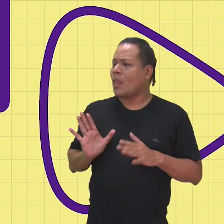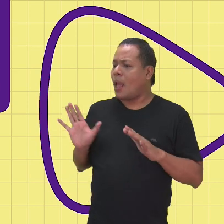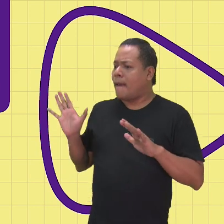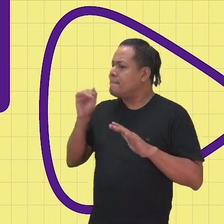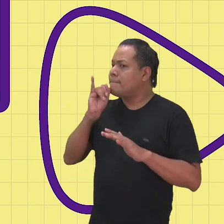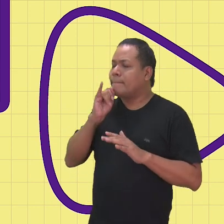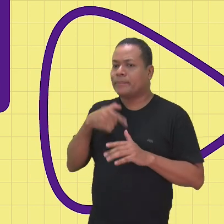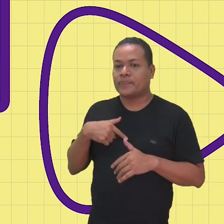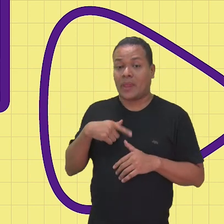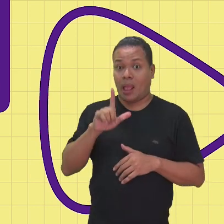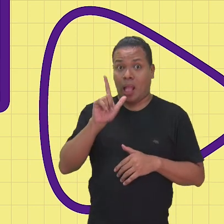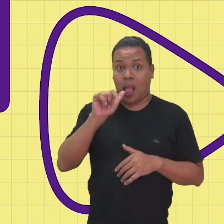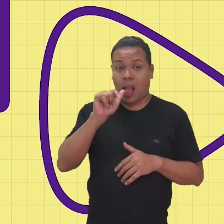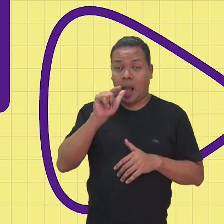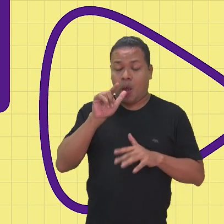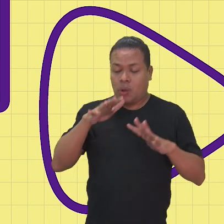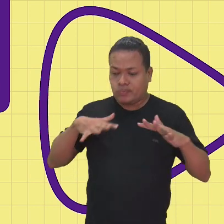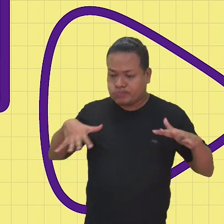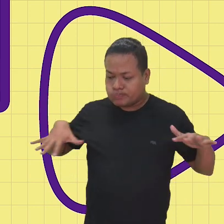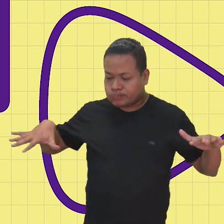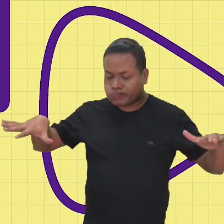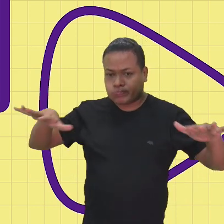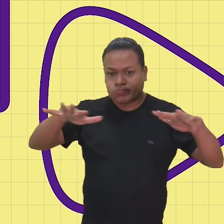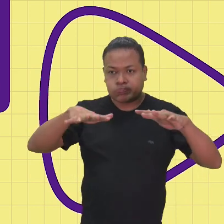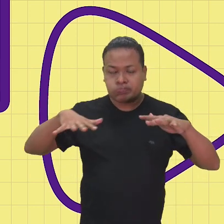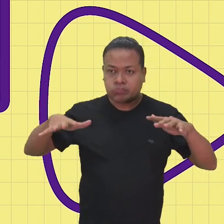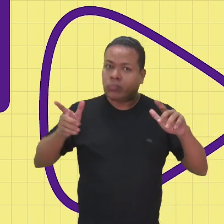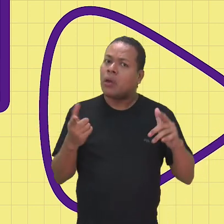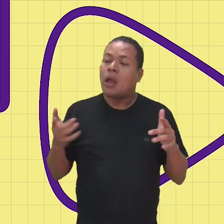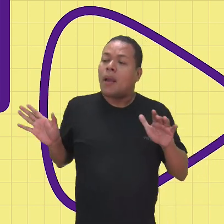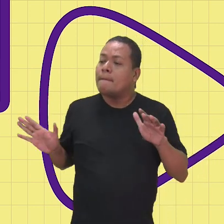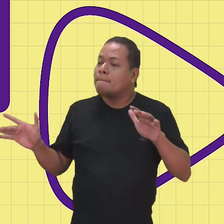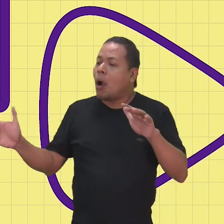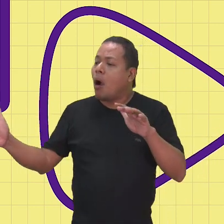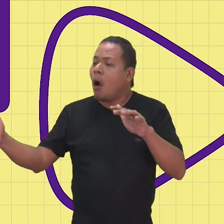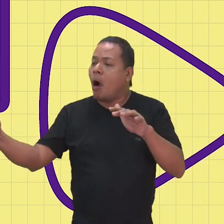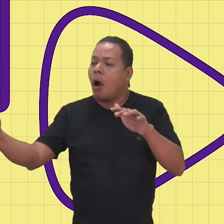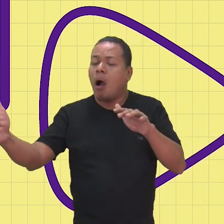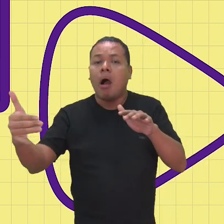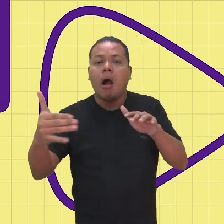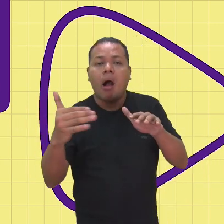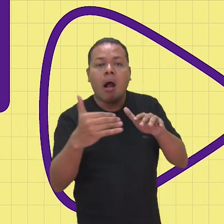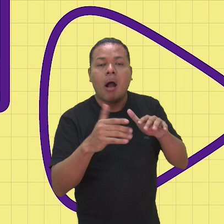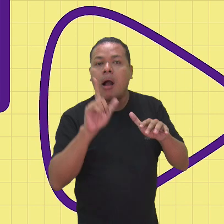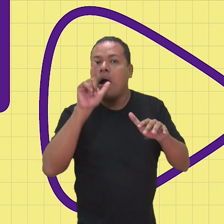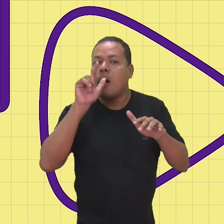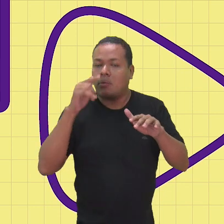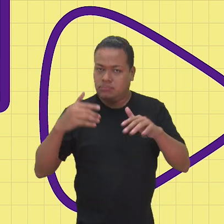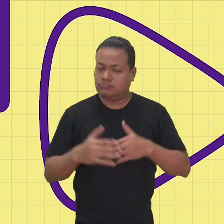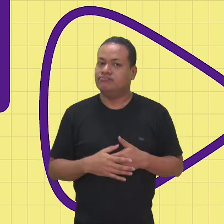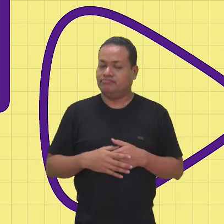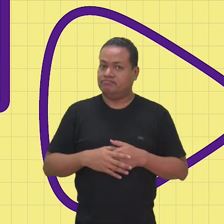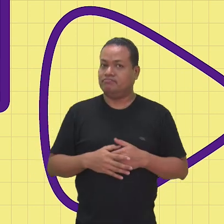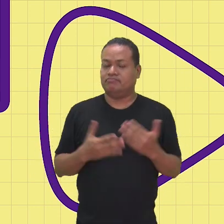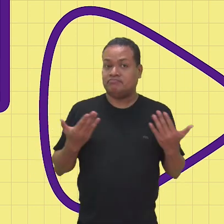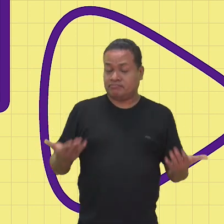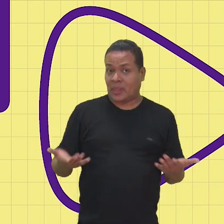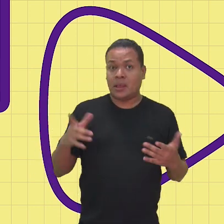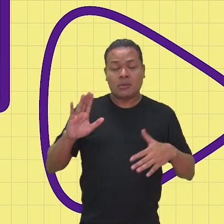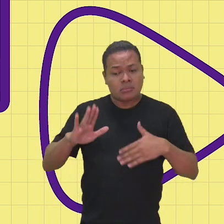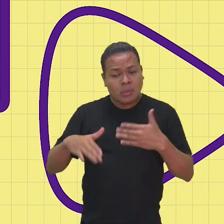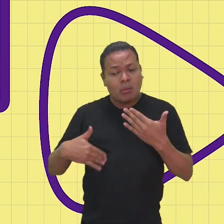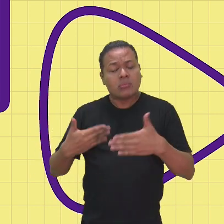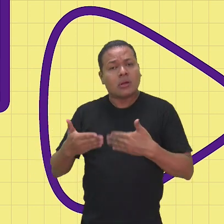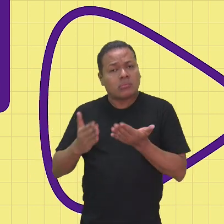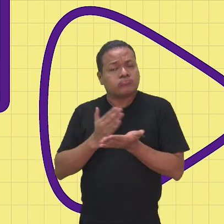vez que a gente tiver uma estação de tratamento para ser distribuída a água, a gente vai ter uma captação, tá certo? E aí esse é o processo